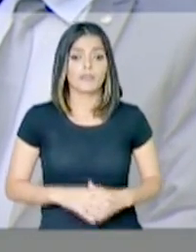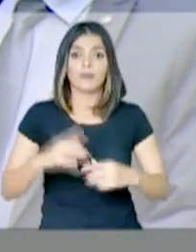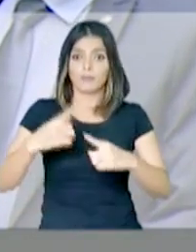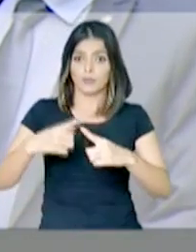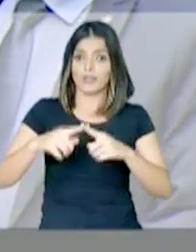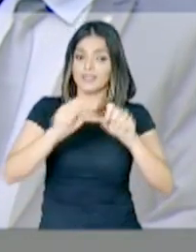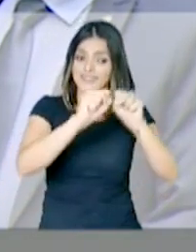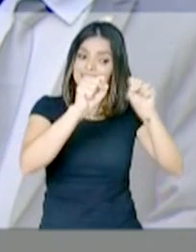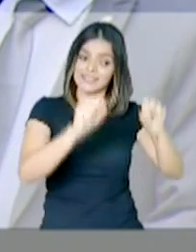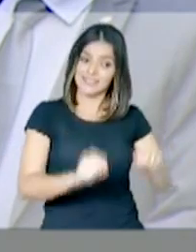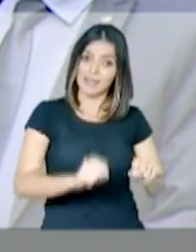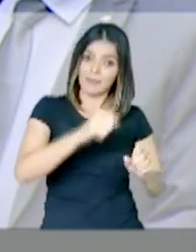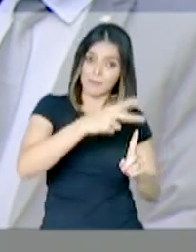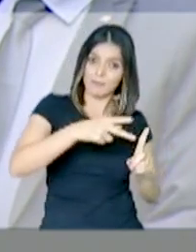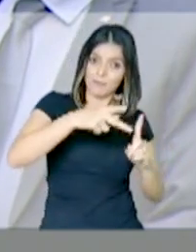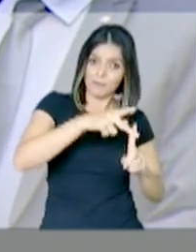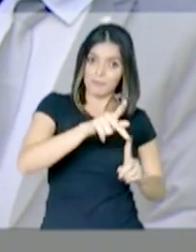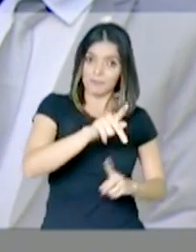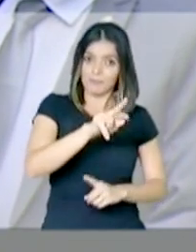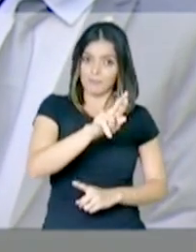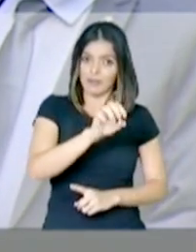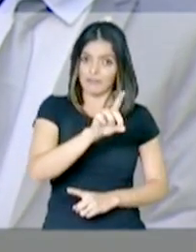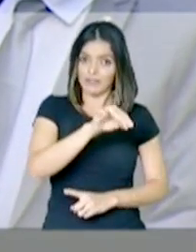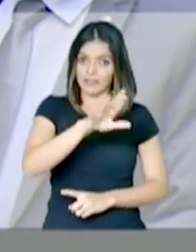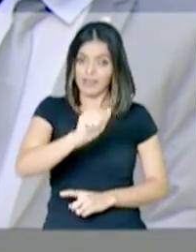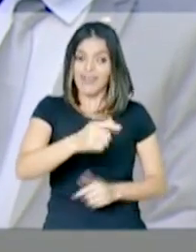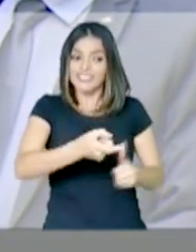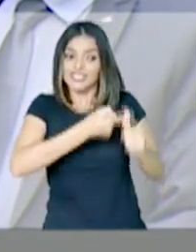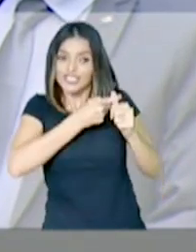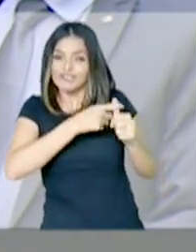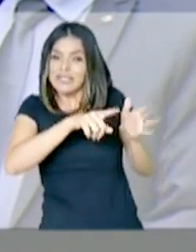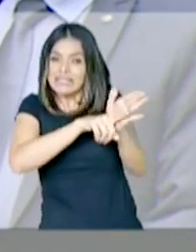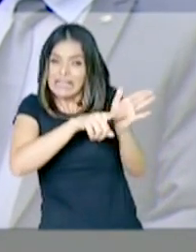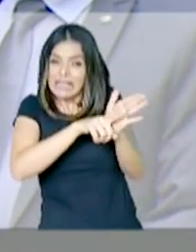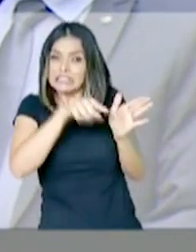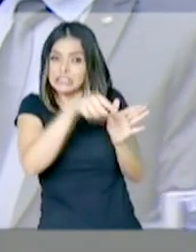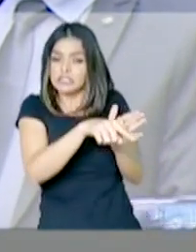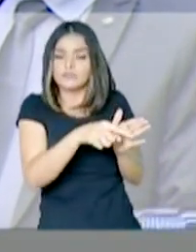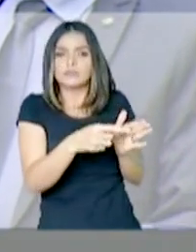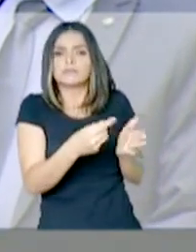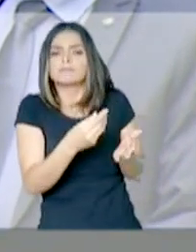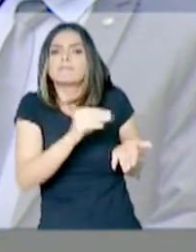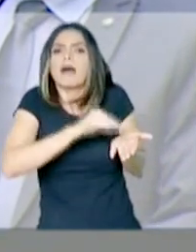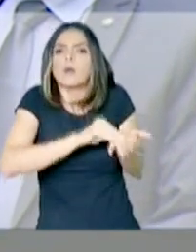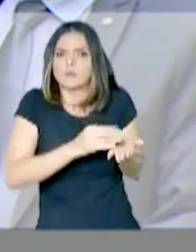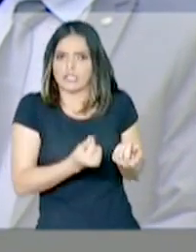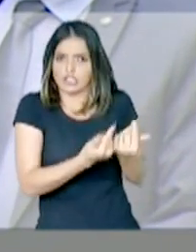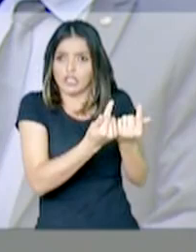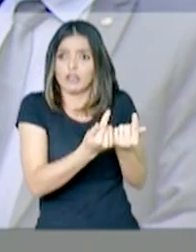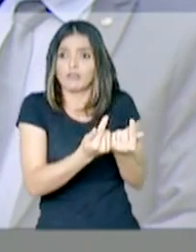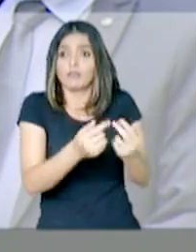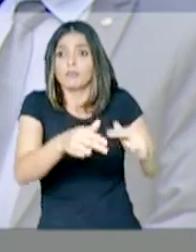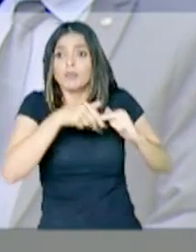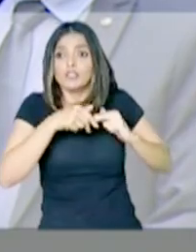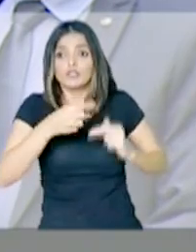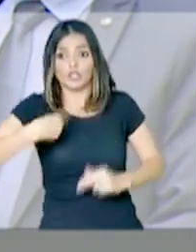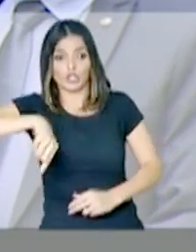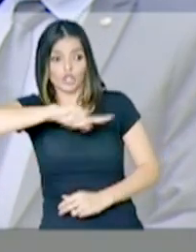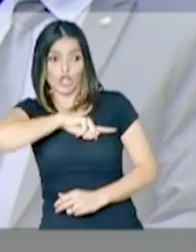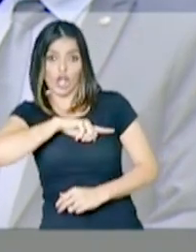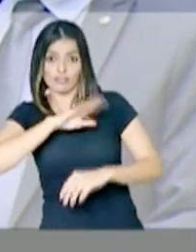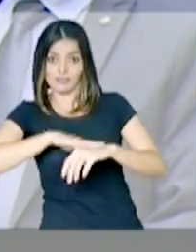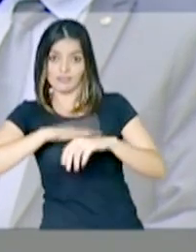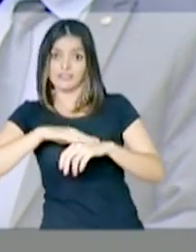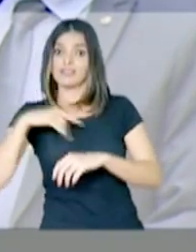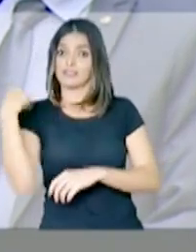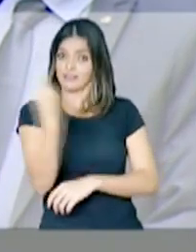nosso sistema previdenciário, como ele é deficitário, nós acabamos que temos, e por decisão nossa, do parlamento,